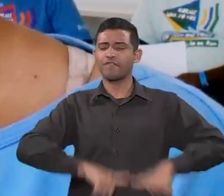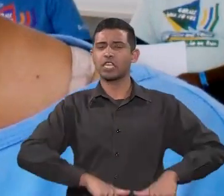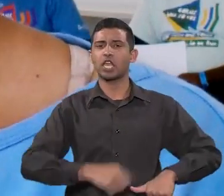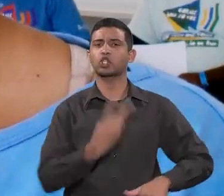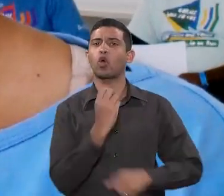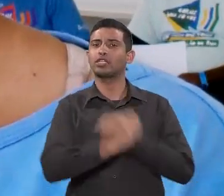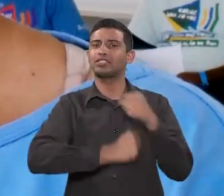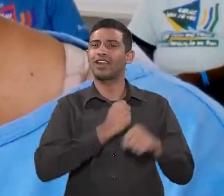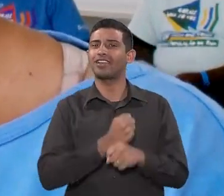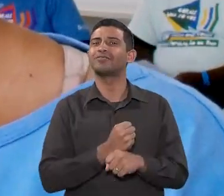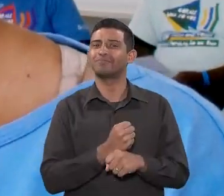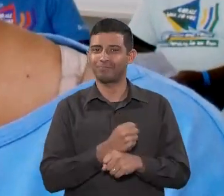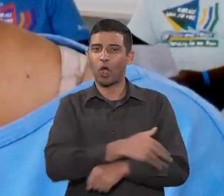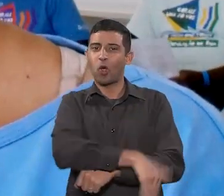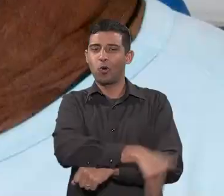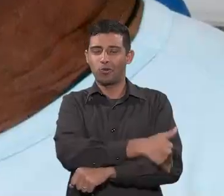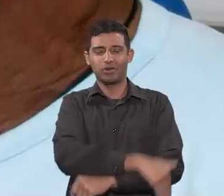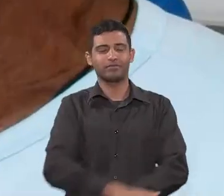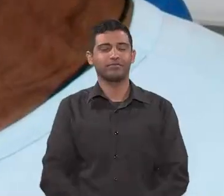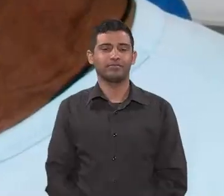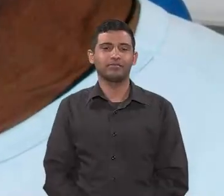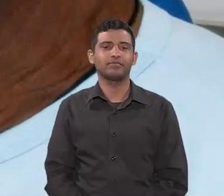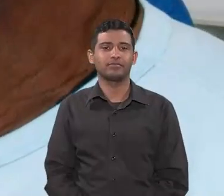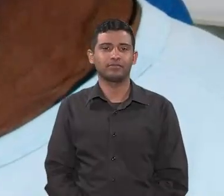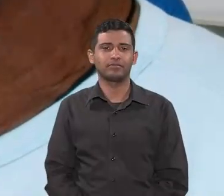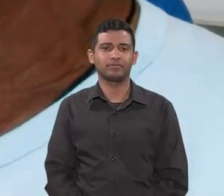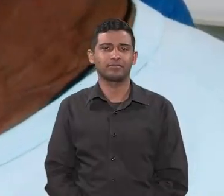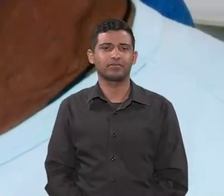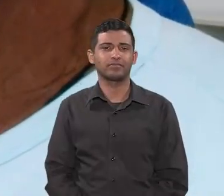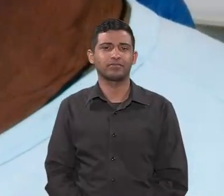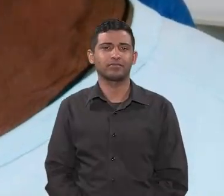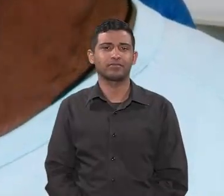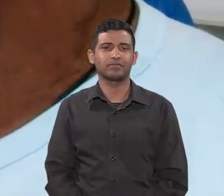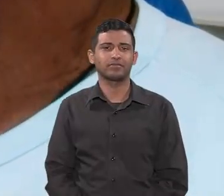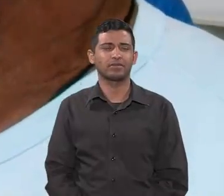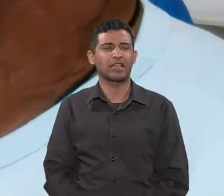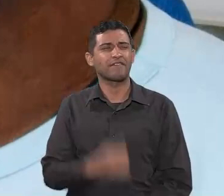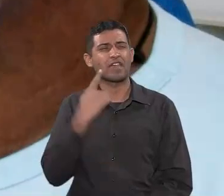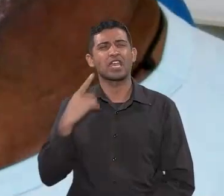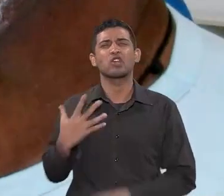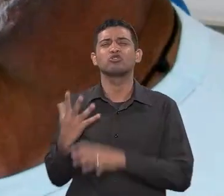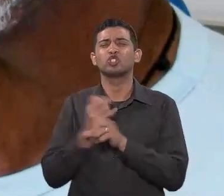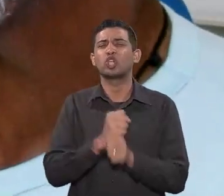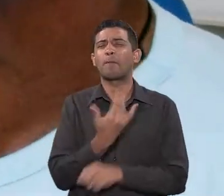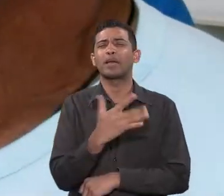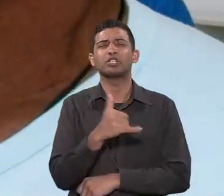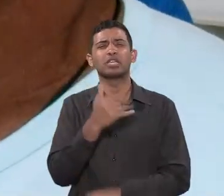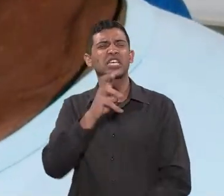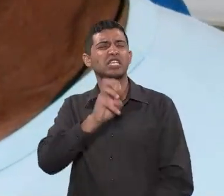de 2 anos pelas ruas. Entre idas e vindas assim, eu fiquei na rua mais ou menos 15 anos.